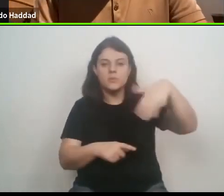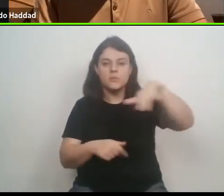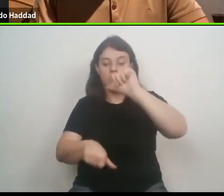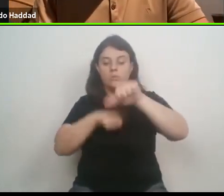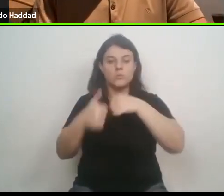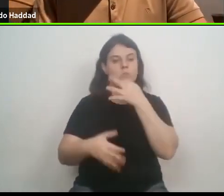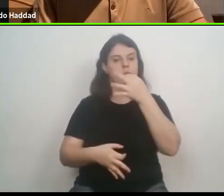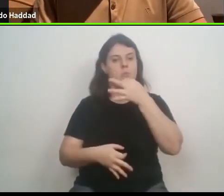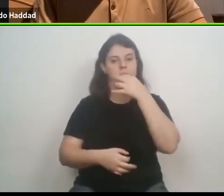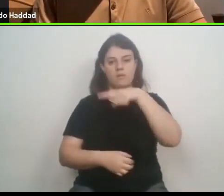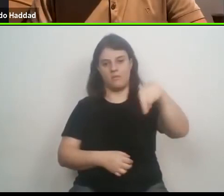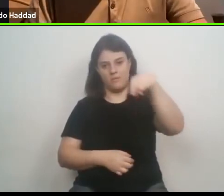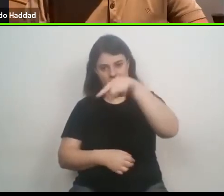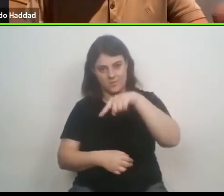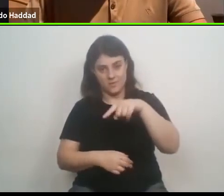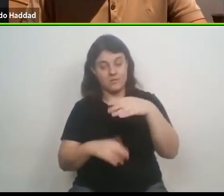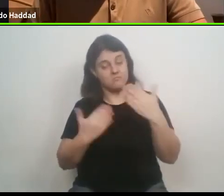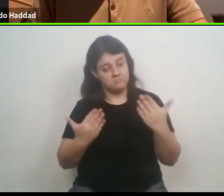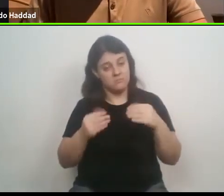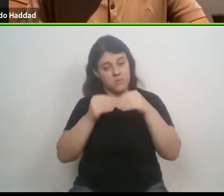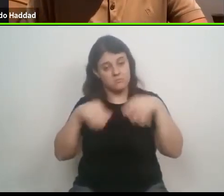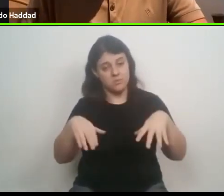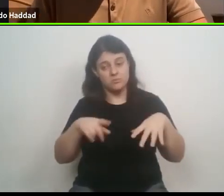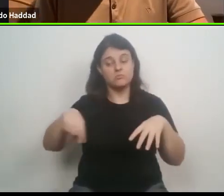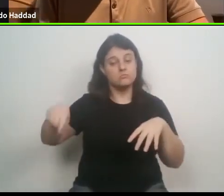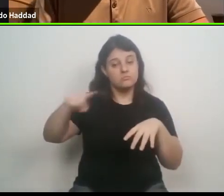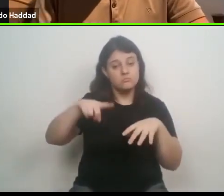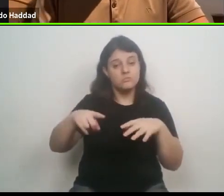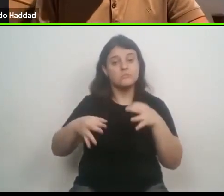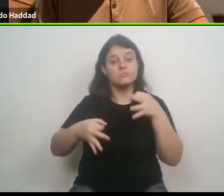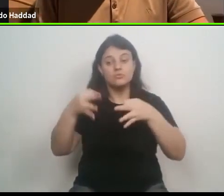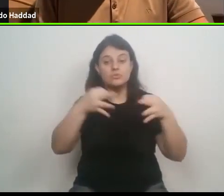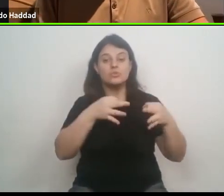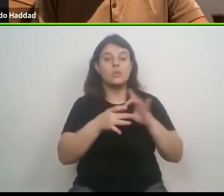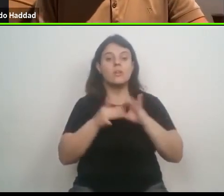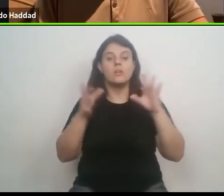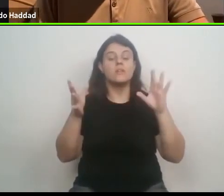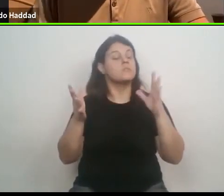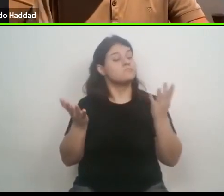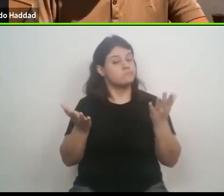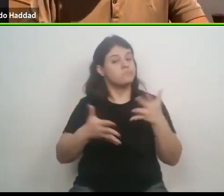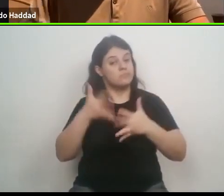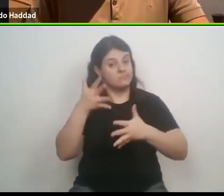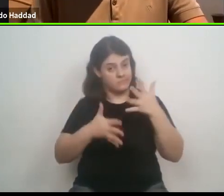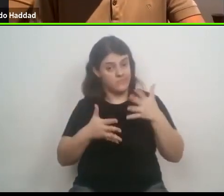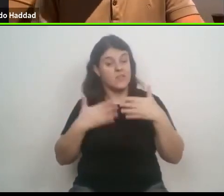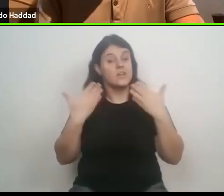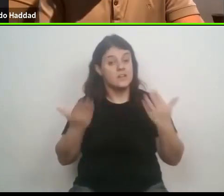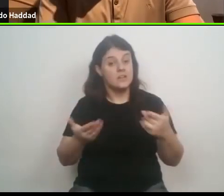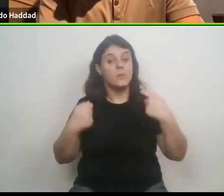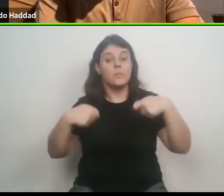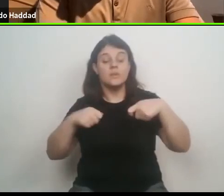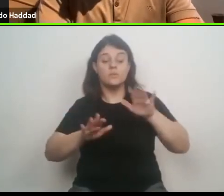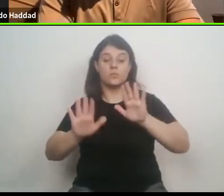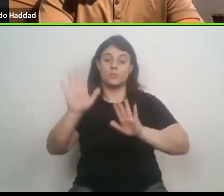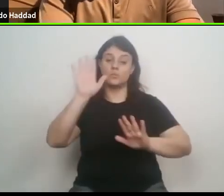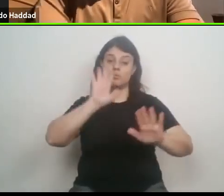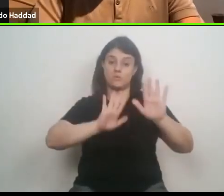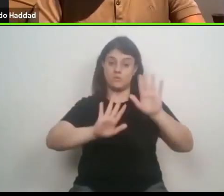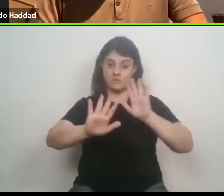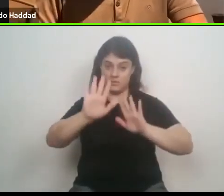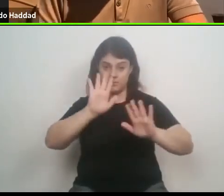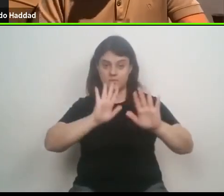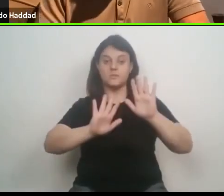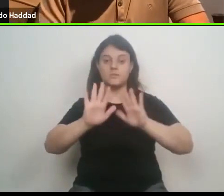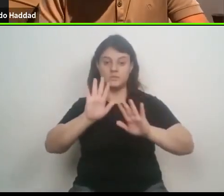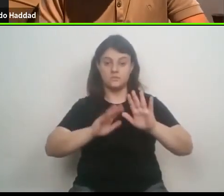revelia, né, da formação de juízo livre do próprio cidadão. Então, nós temos que tomar muito cuidado com isso, mas